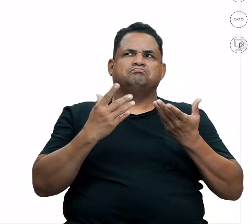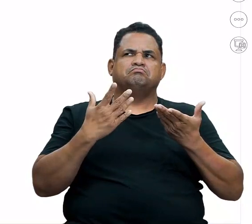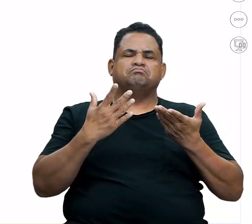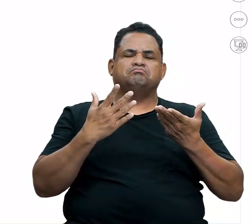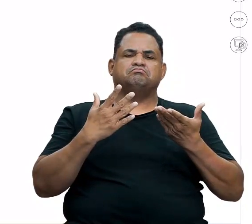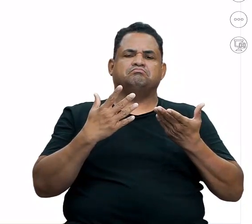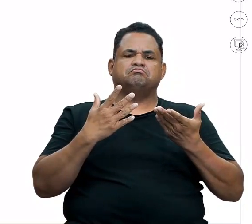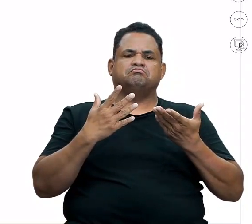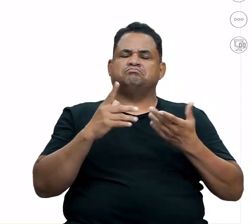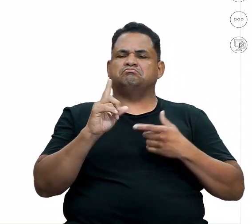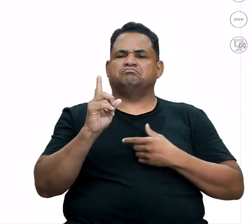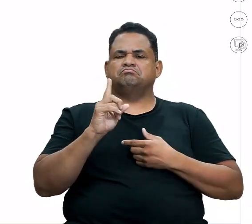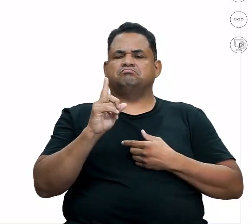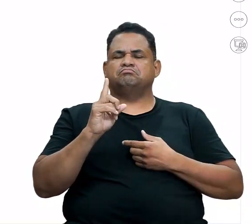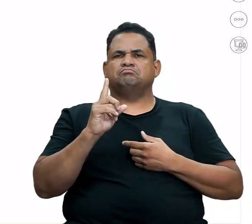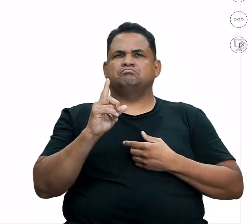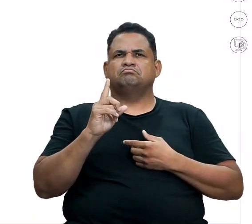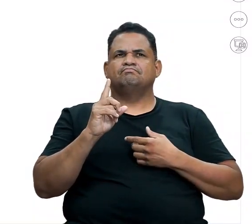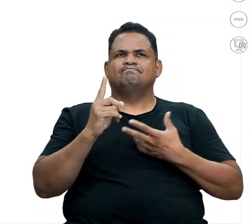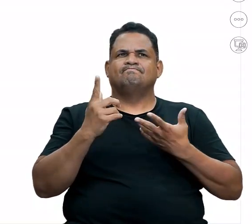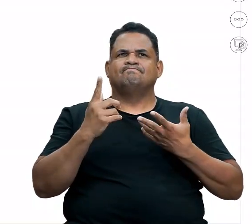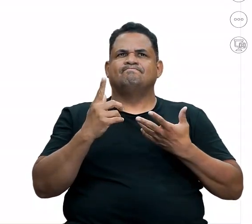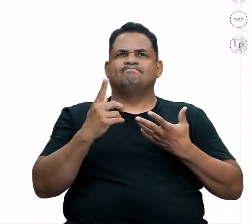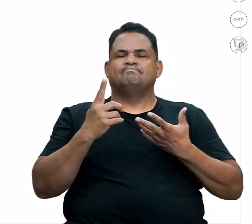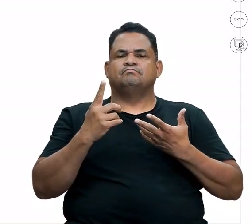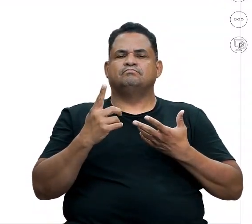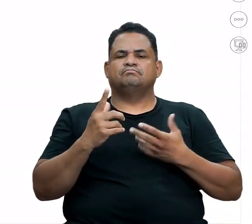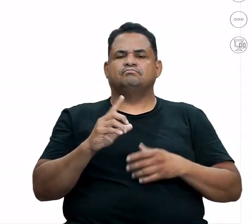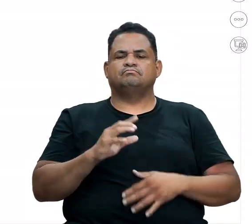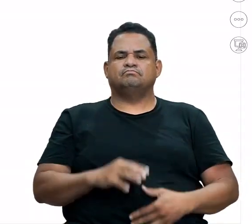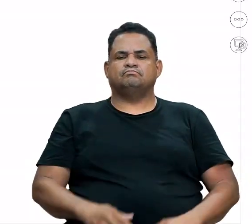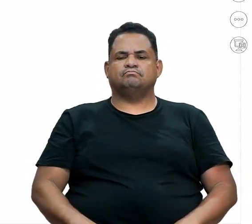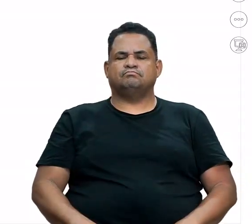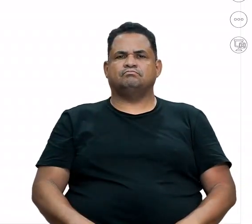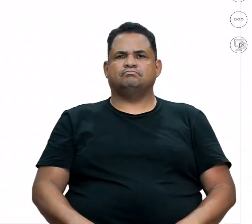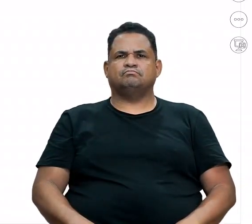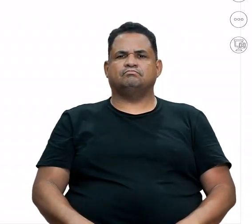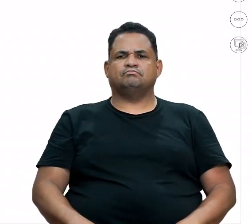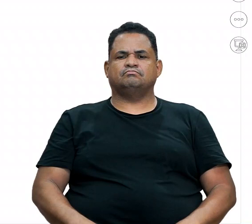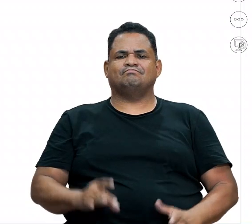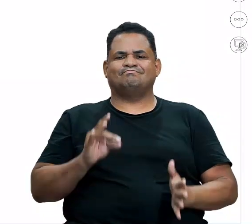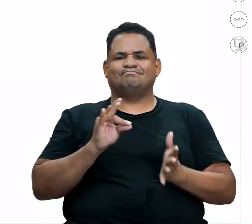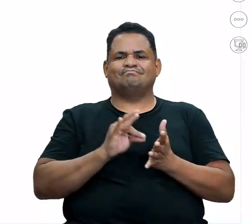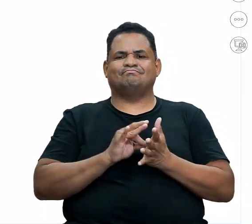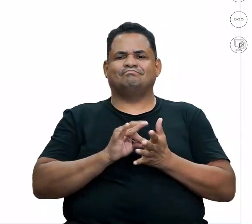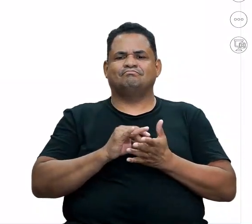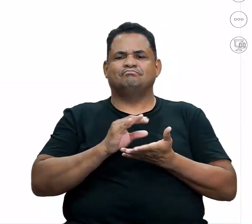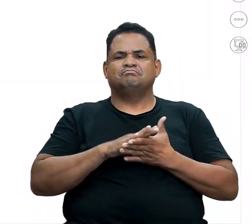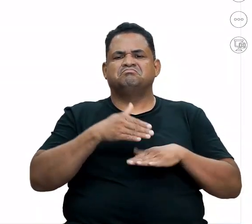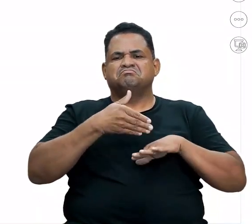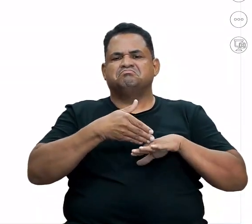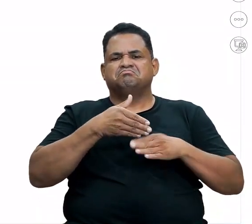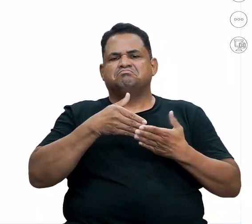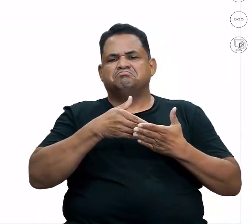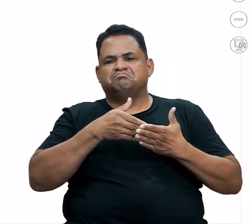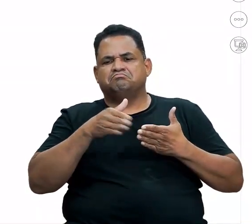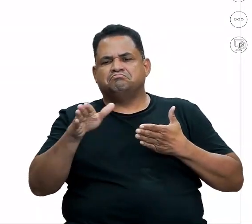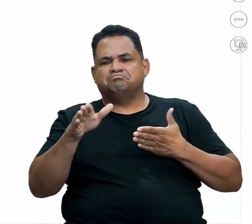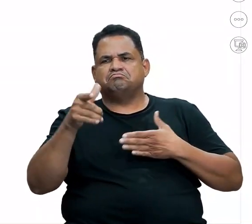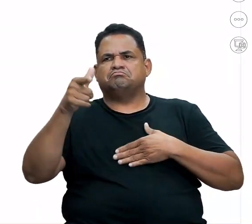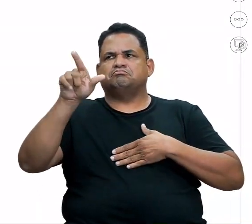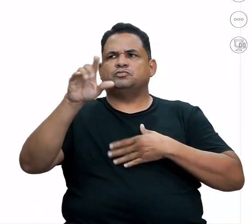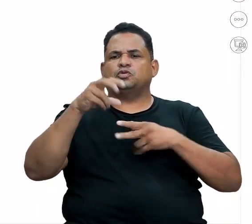que não seria algo assim, né, que na verdade excluíam algumas outras